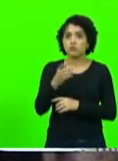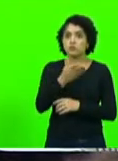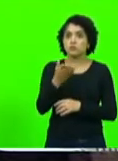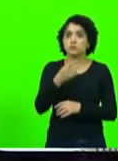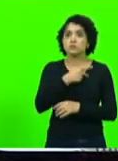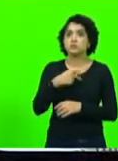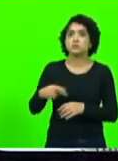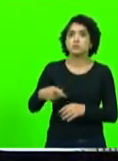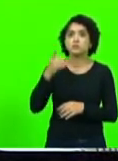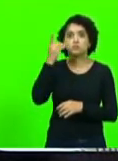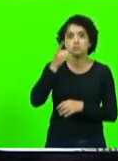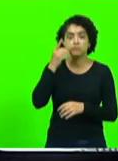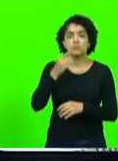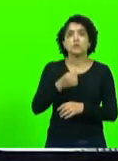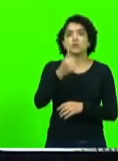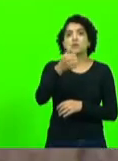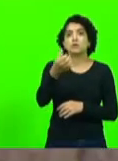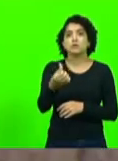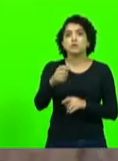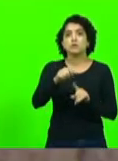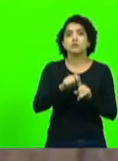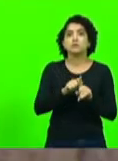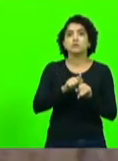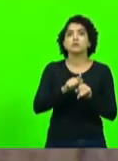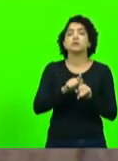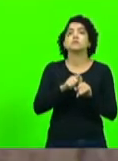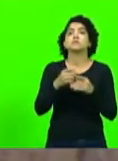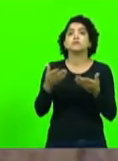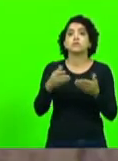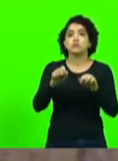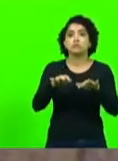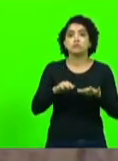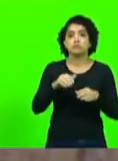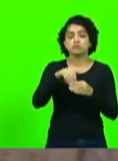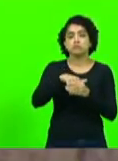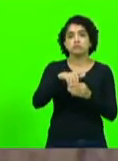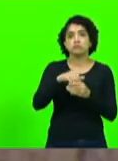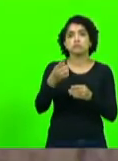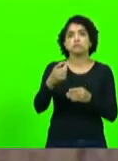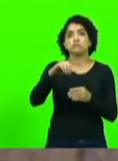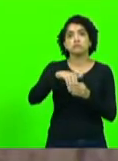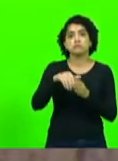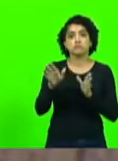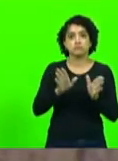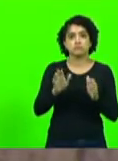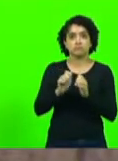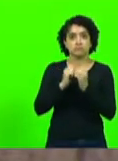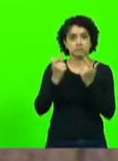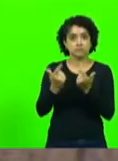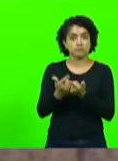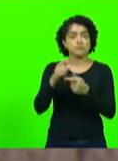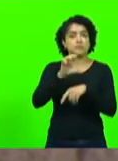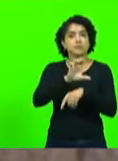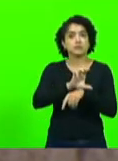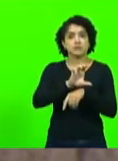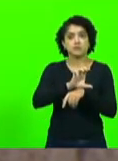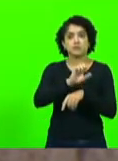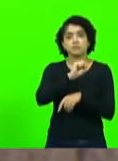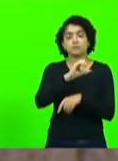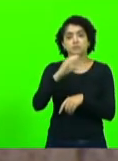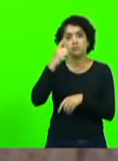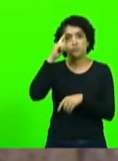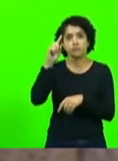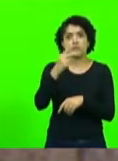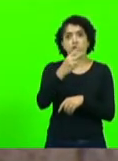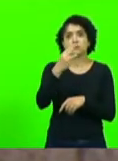deputados. Ata da 16ª sessão ordinária da 4ª sessão legislativa da 19ª legislatura da Assembleia Legislativa do Estado de Santa Catarina, realizada em 23